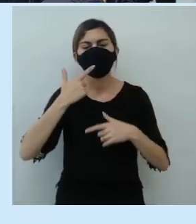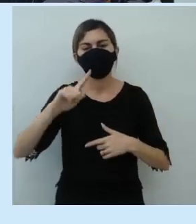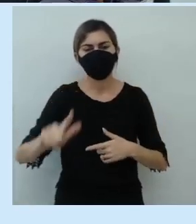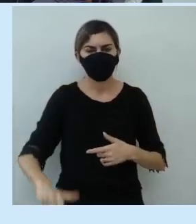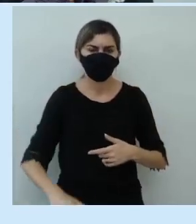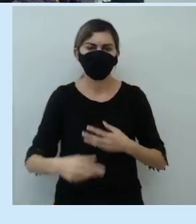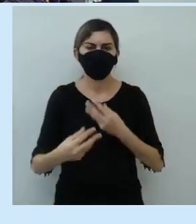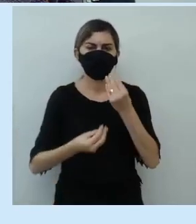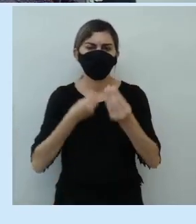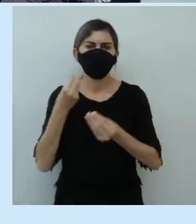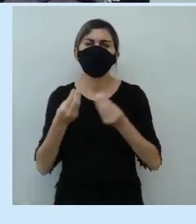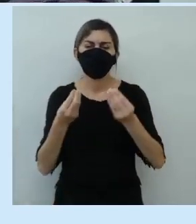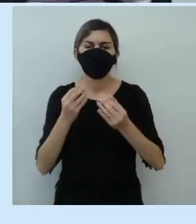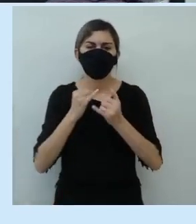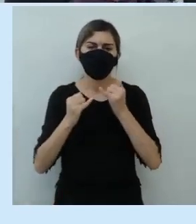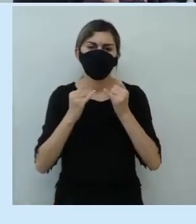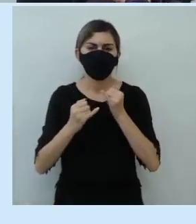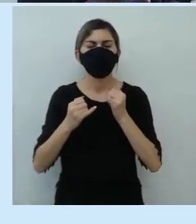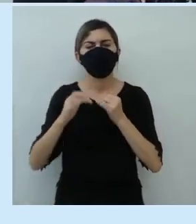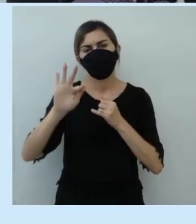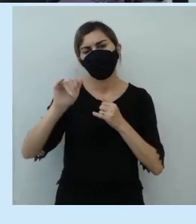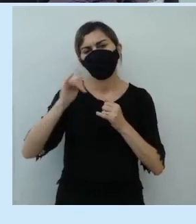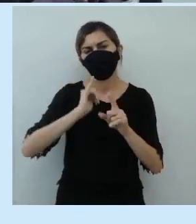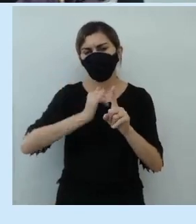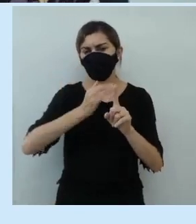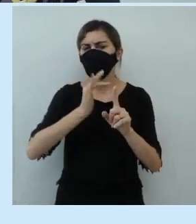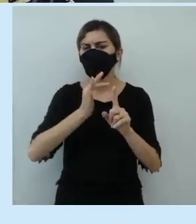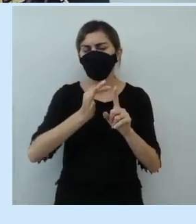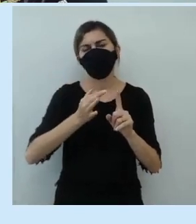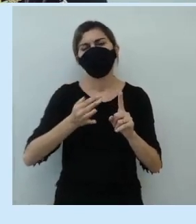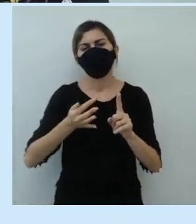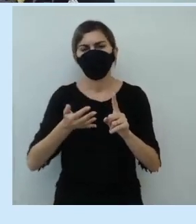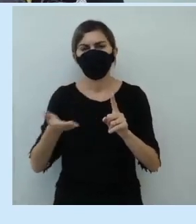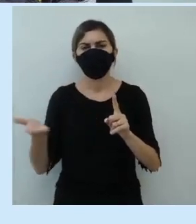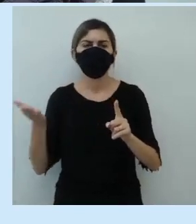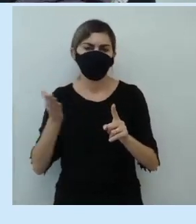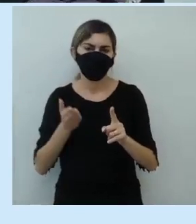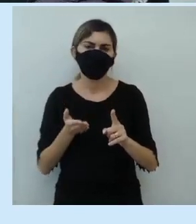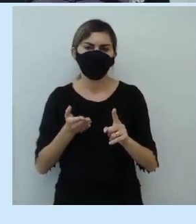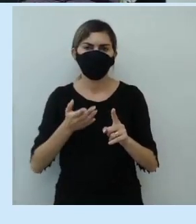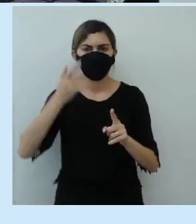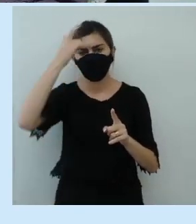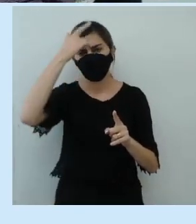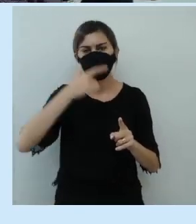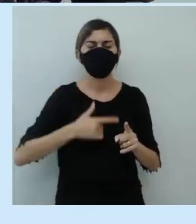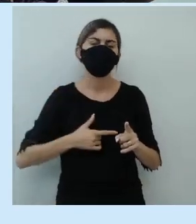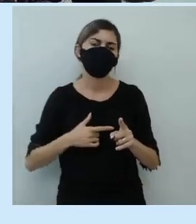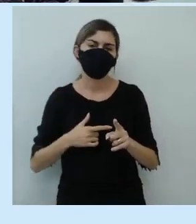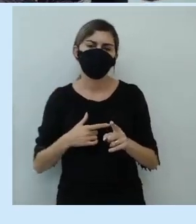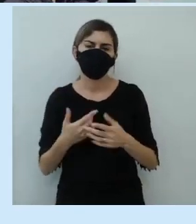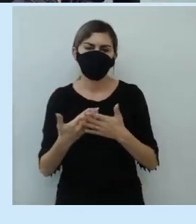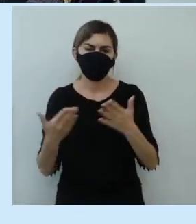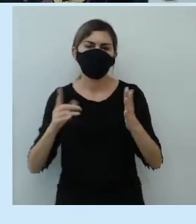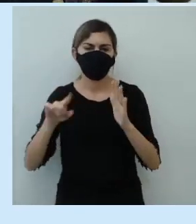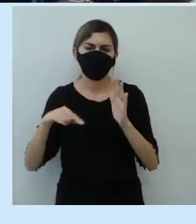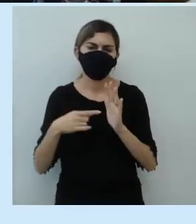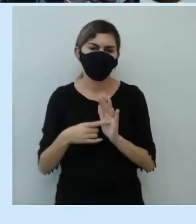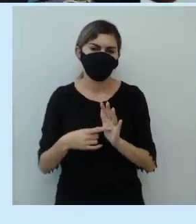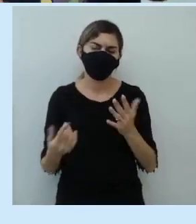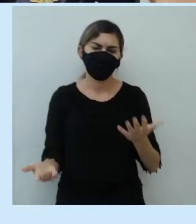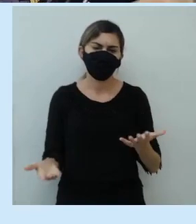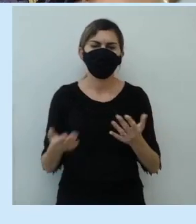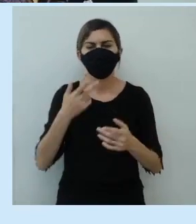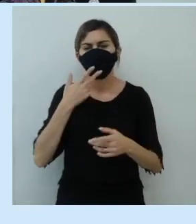Então é como se fosse algo parecido com uma fábula ou uma personificação, quando é um caso de objetos